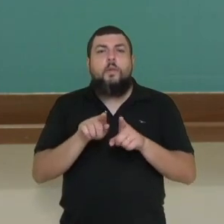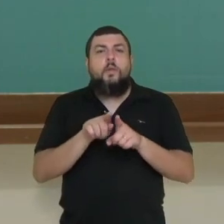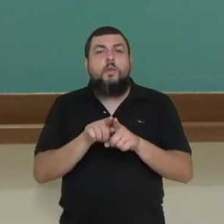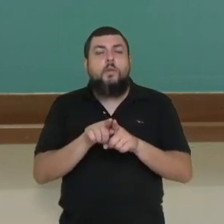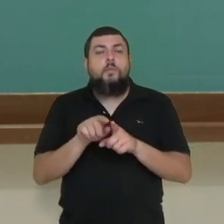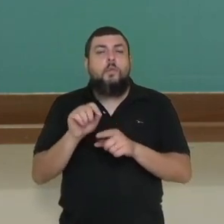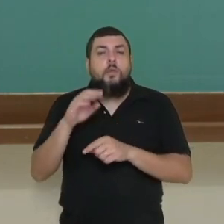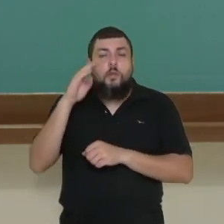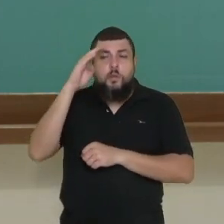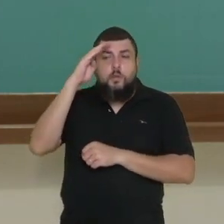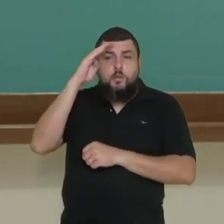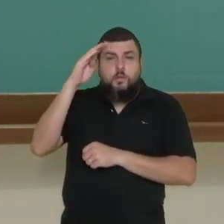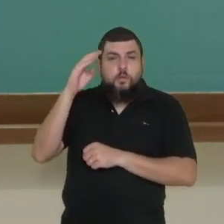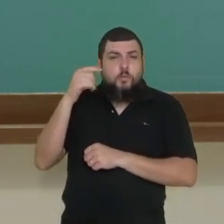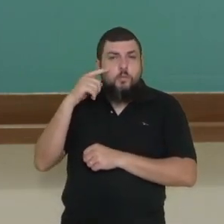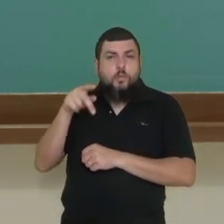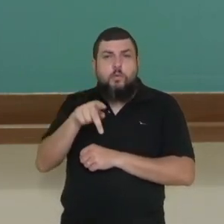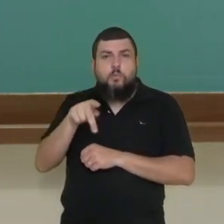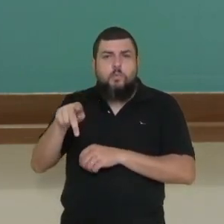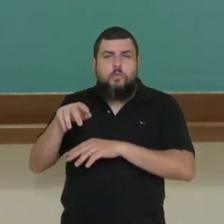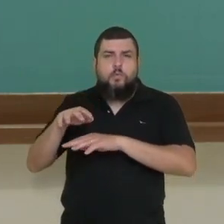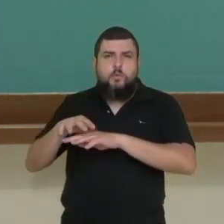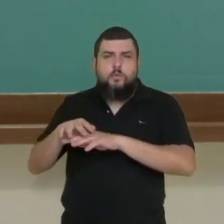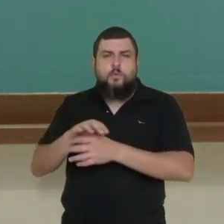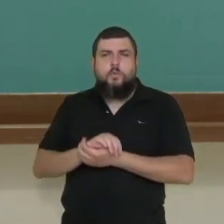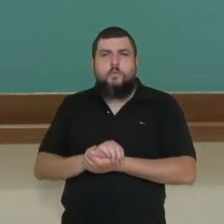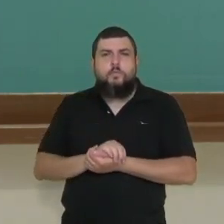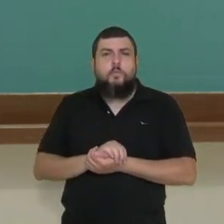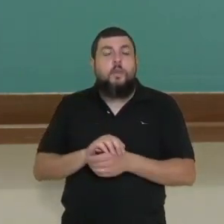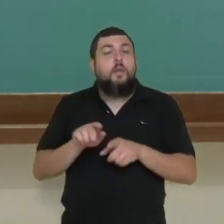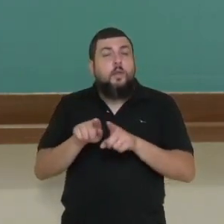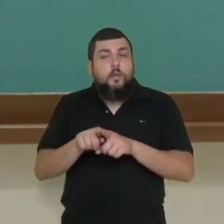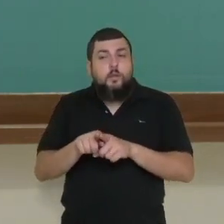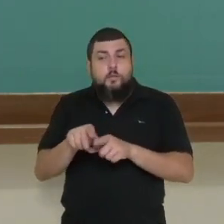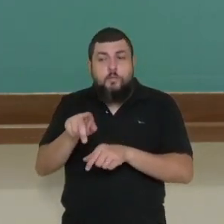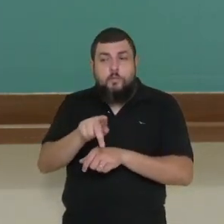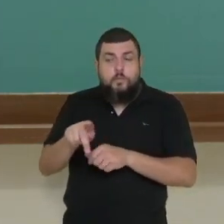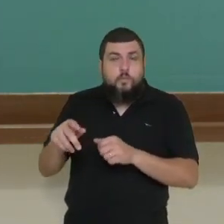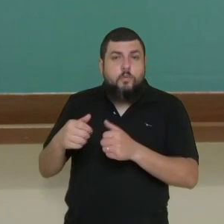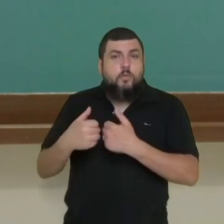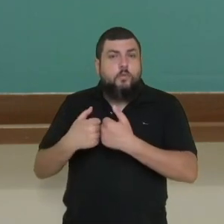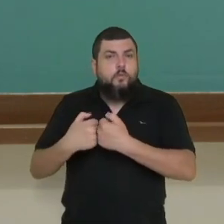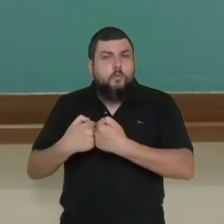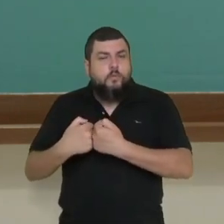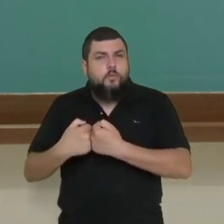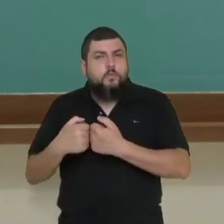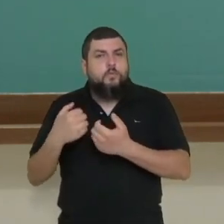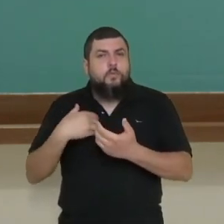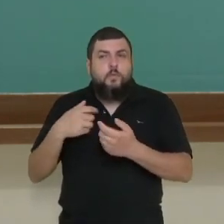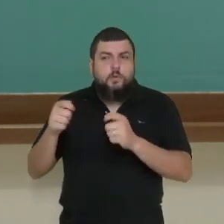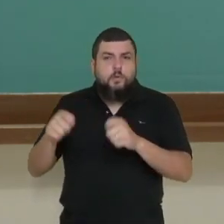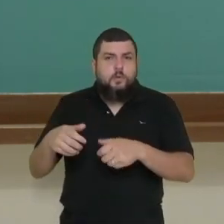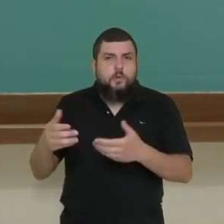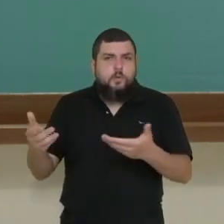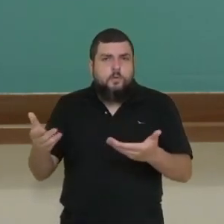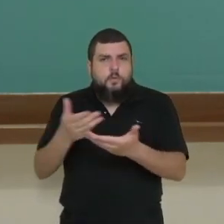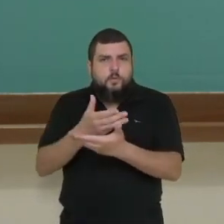sobretudo, o professor de matemática, né? Dá para trazer professor de física junto nisso, dá para fazer